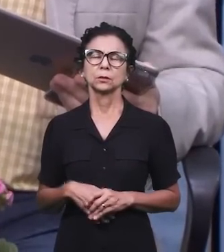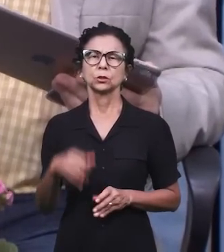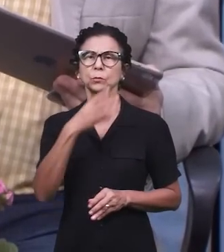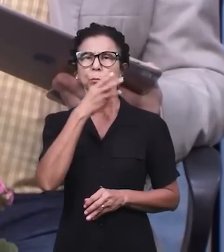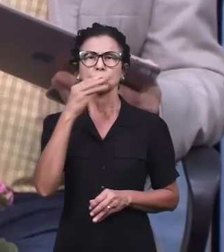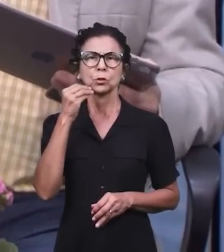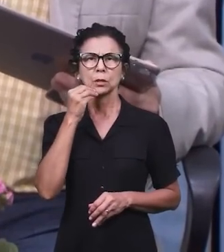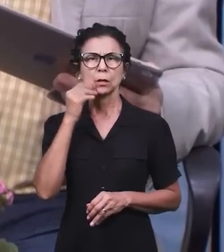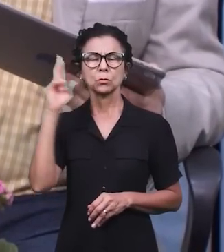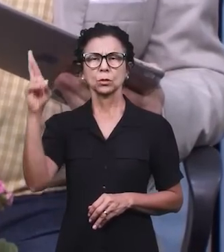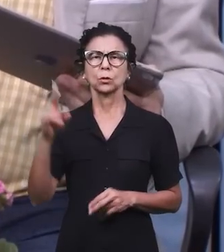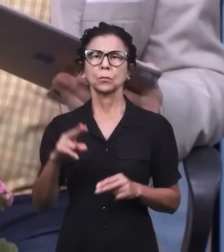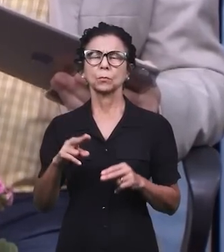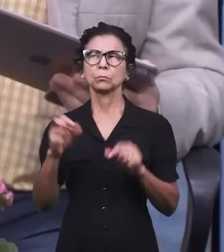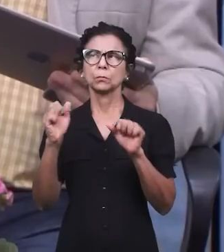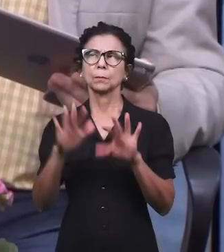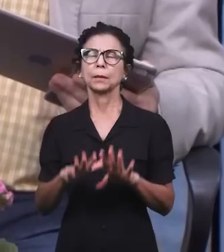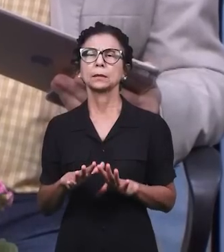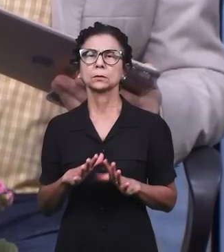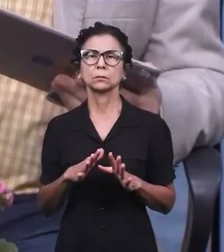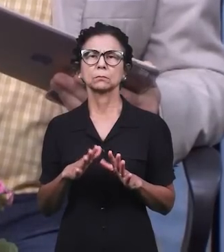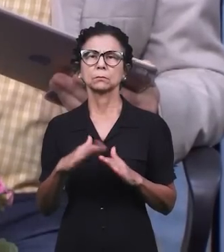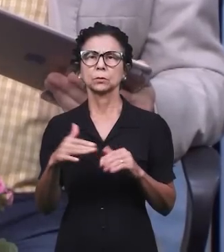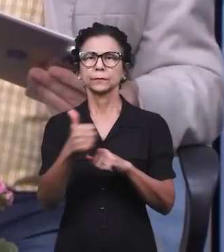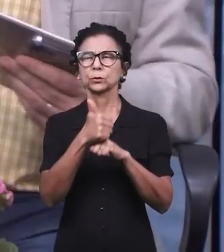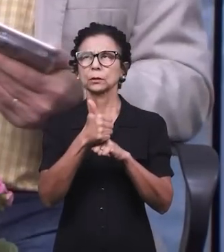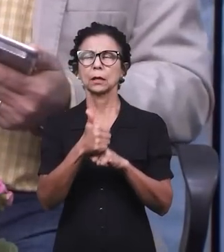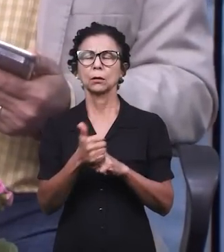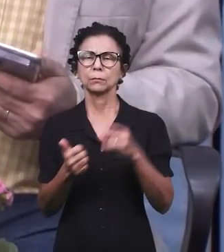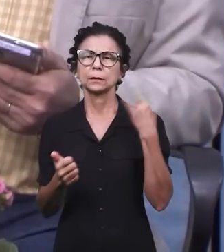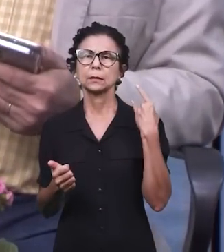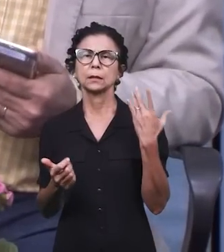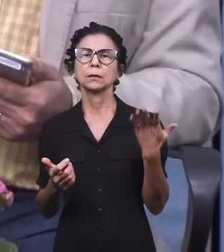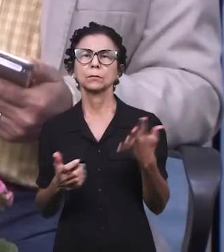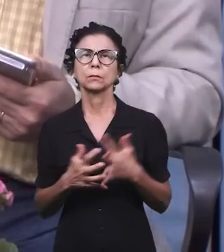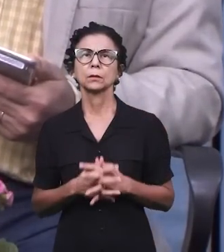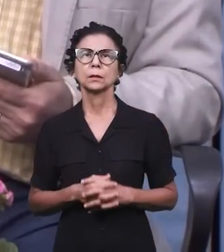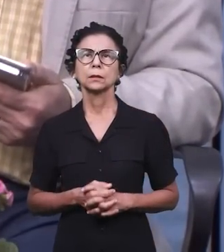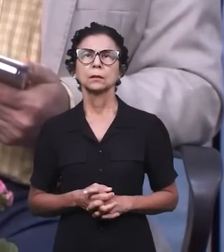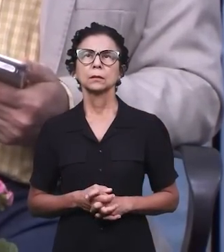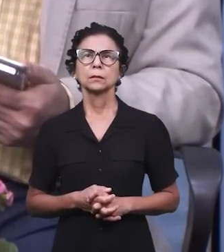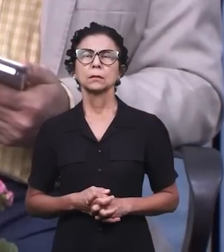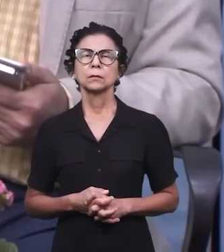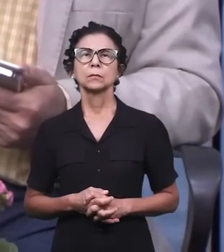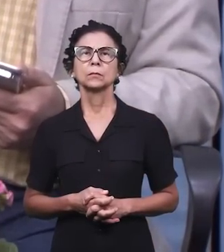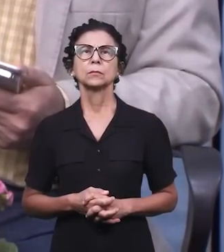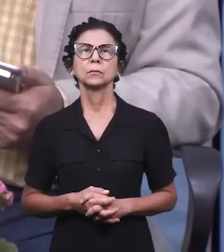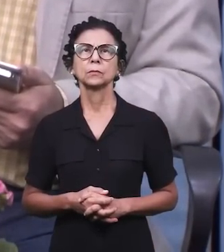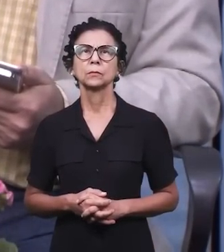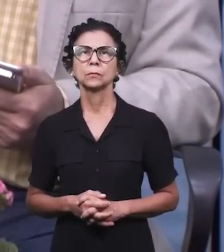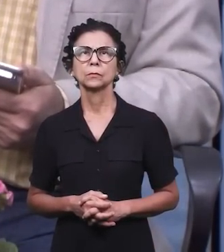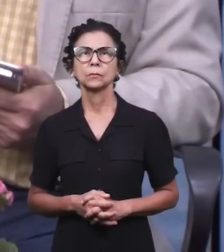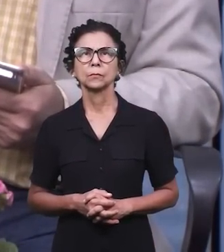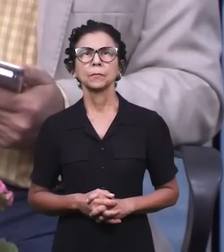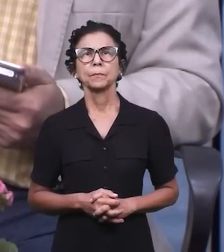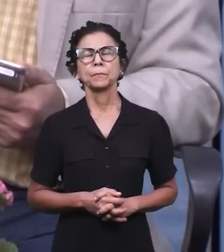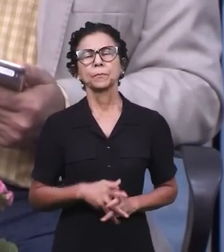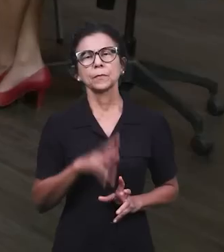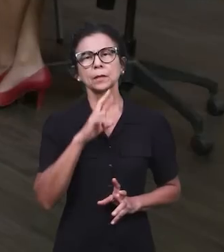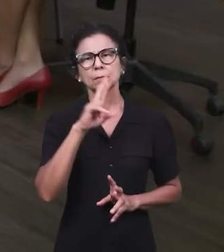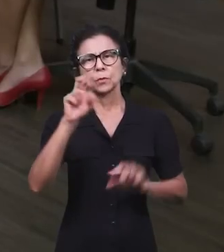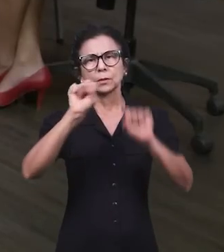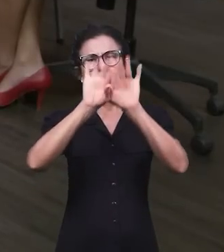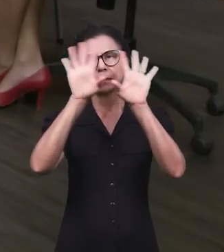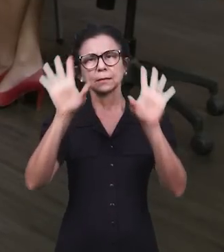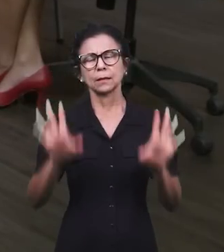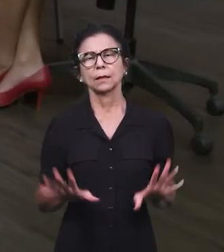pessoal, profissional, material, né, por exemplo? Muito bem colocado. Acho que, respondendo agora a Bíblia de uma forma mais prática,